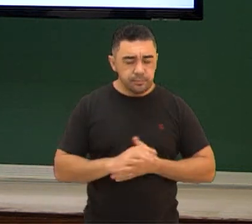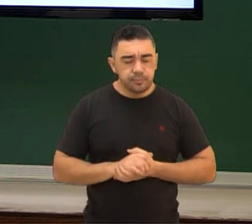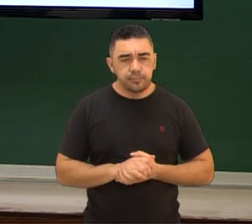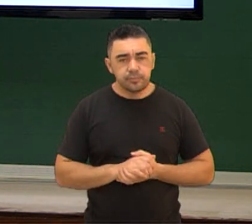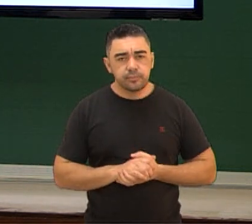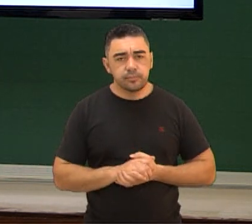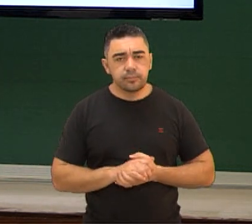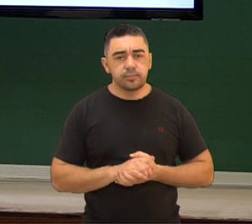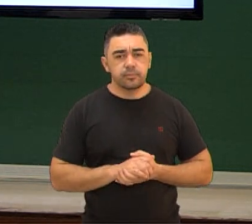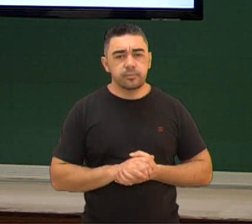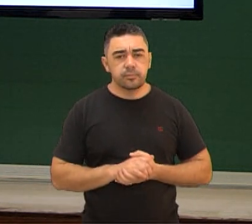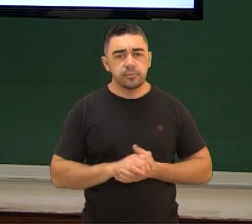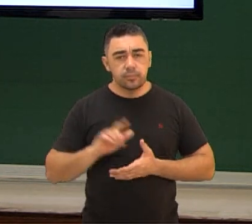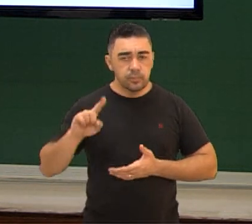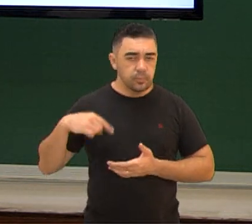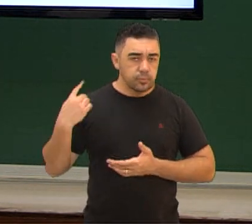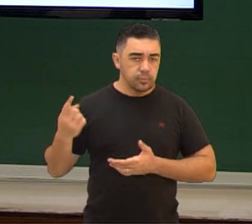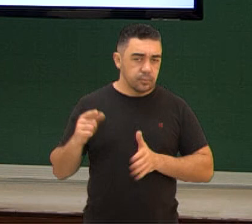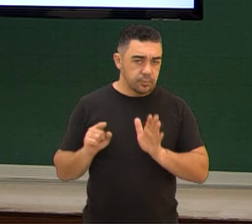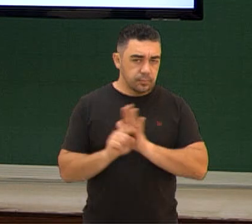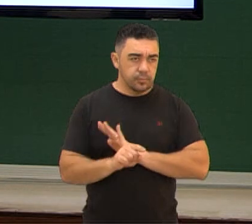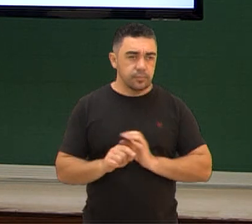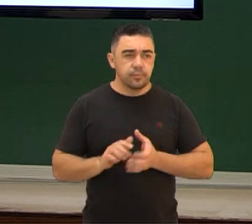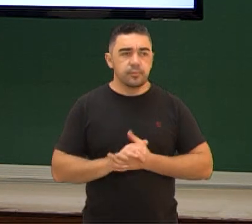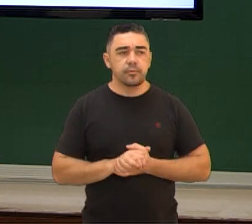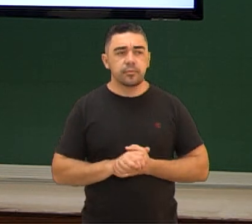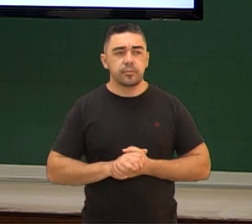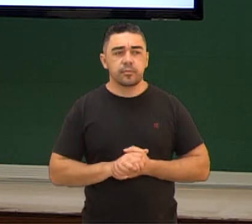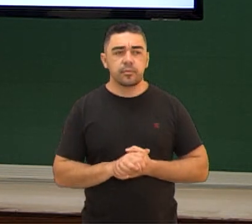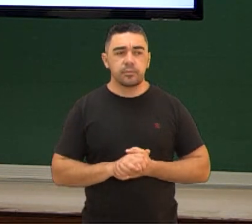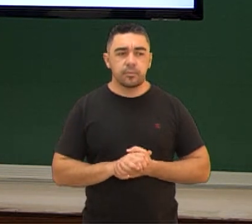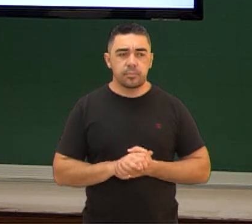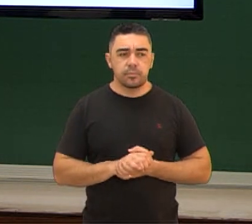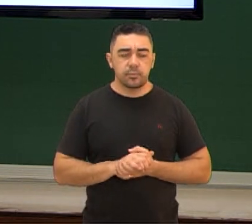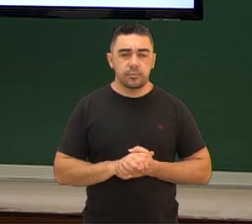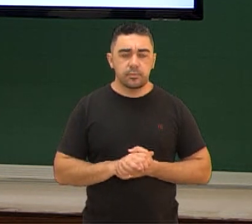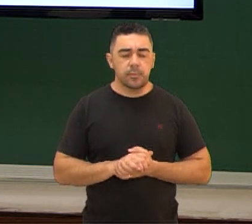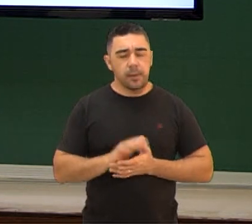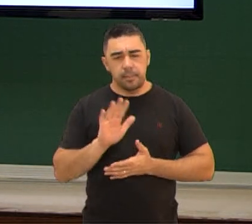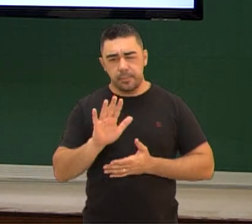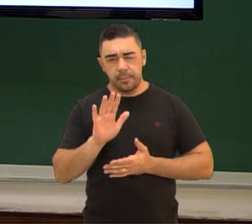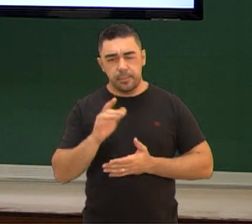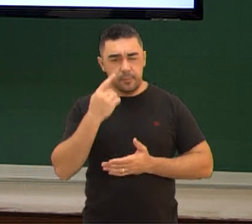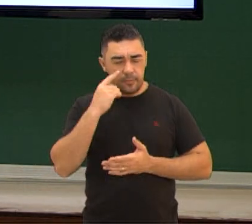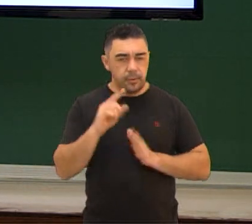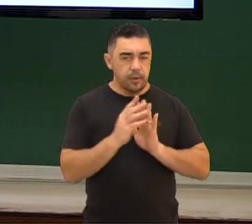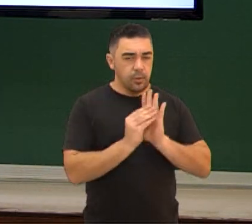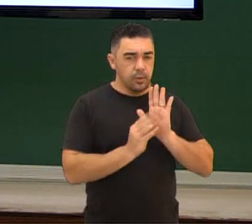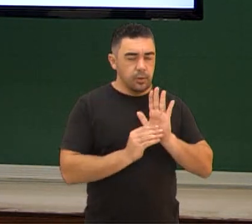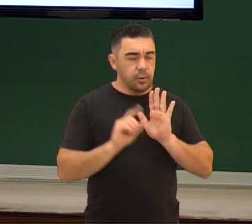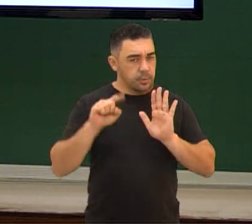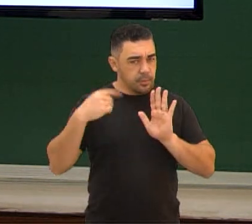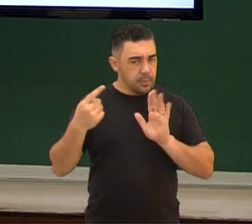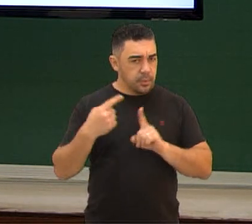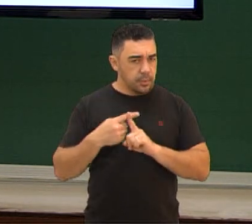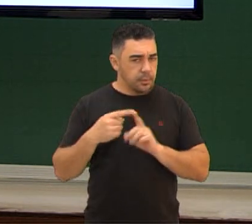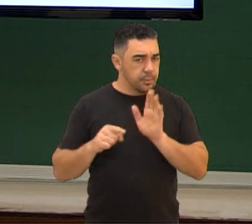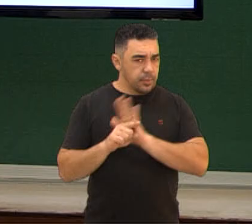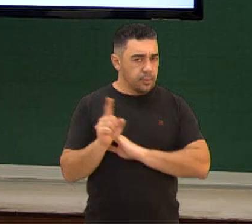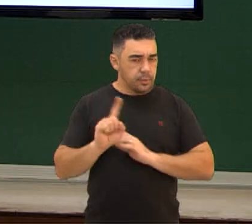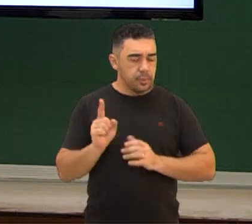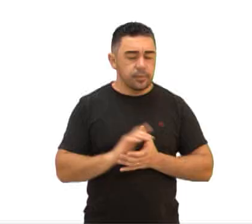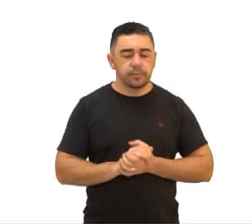Ok? Próxima questão. Vamos ao próximo conteúdo, não vou passar mais uma questão. Então vamos